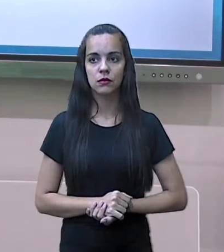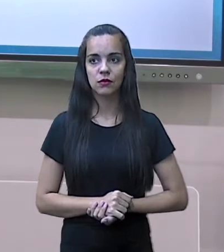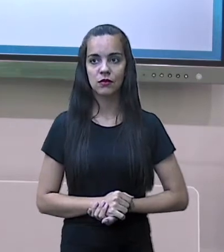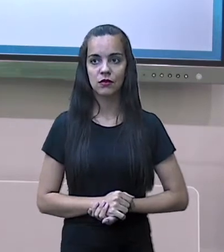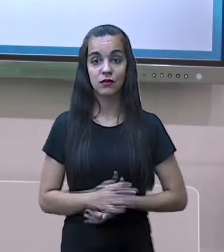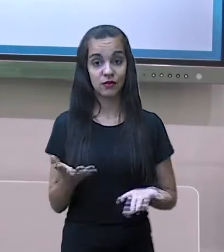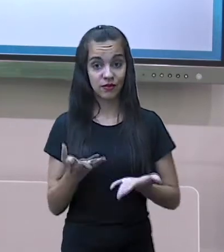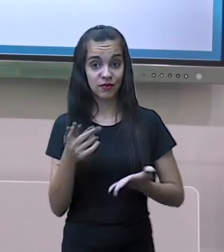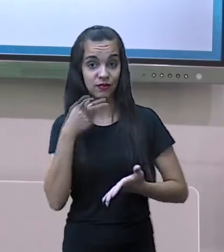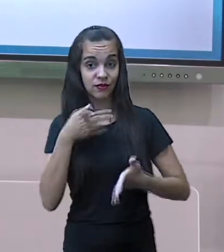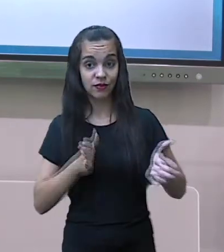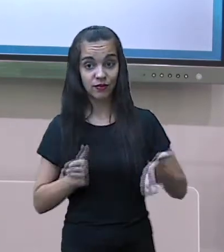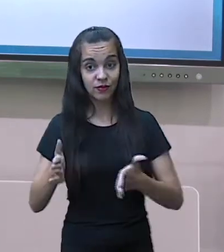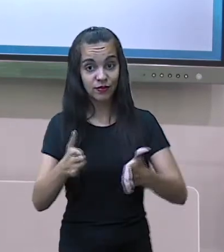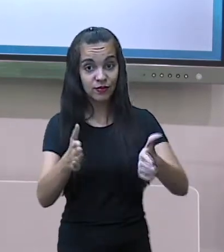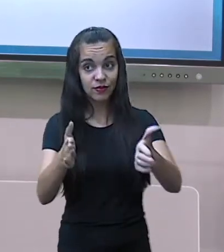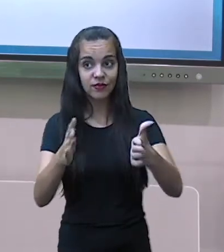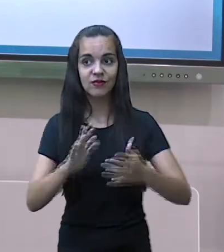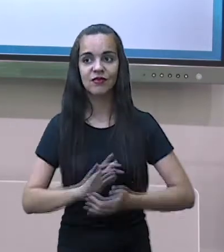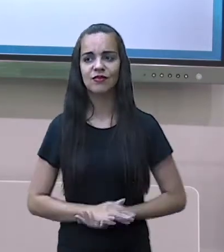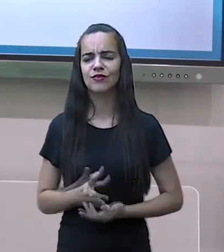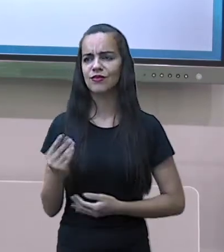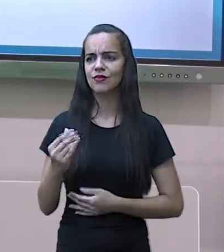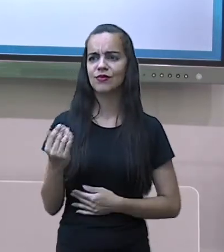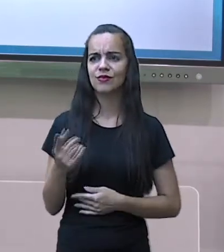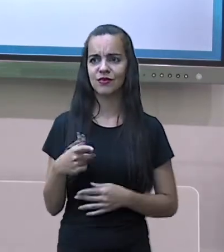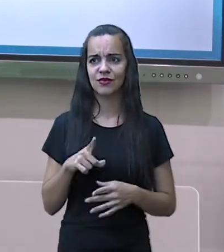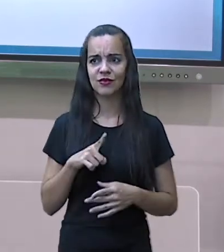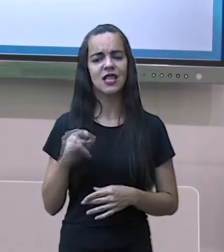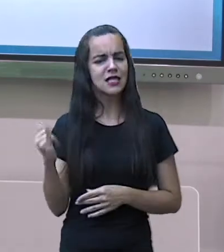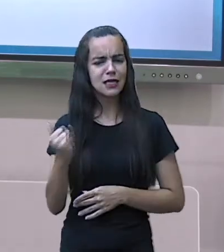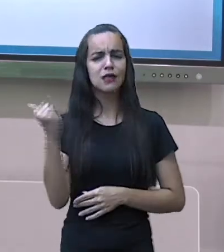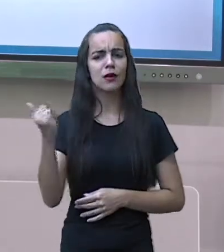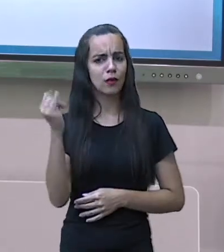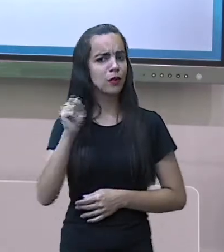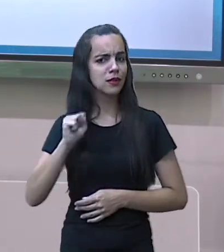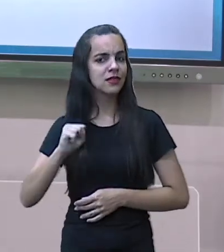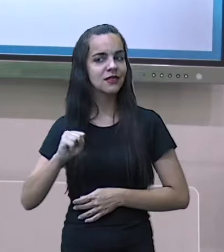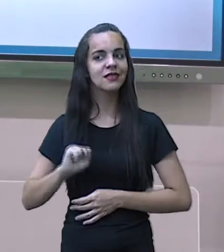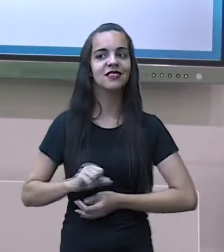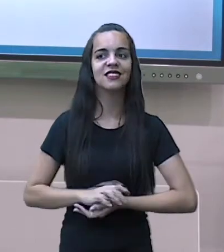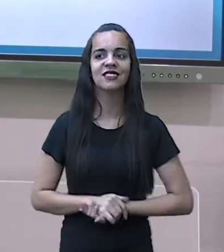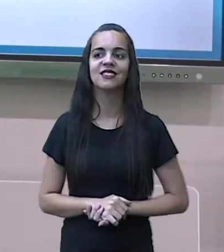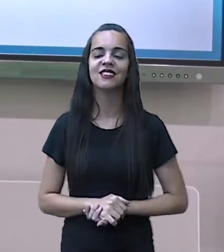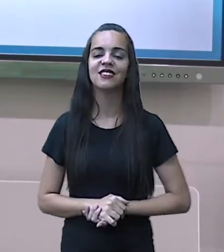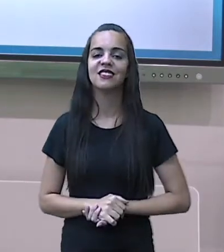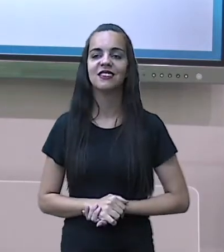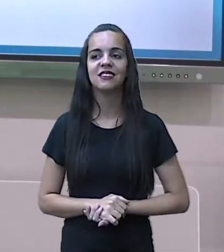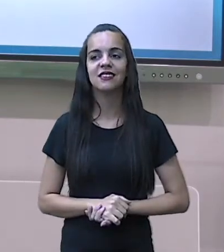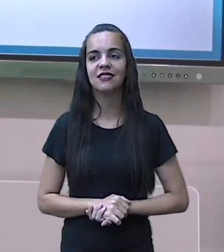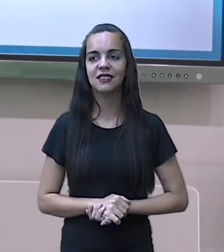Os nossos rios. E são importantes, não é verdade?